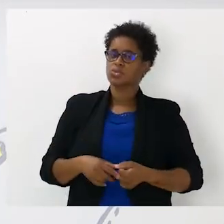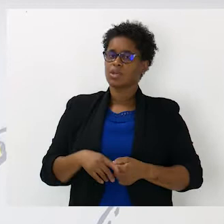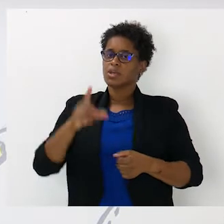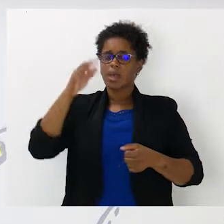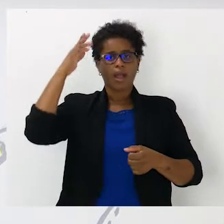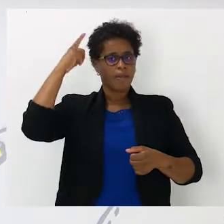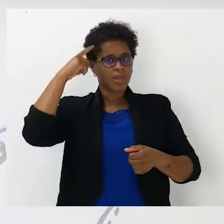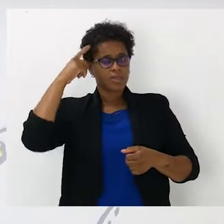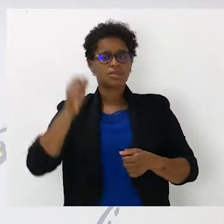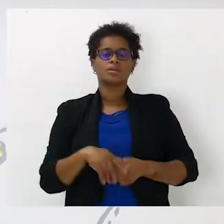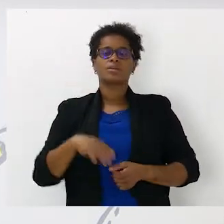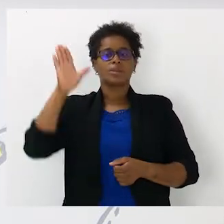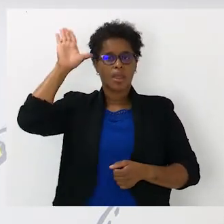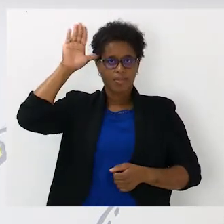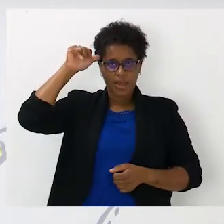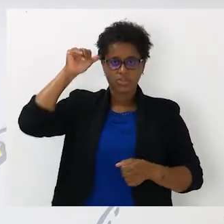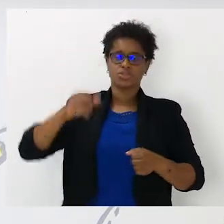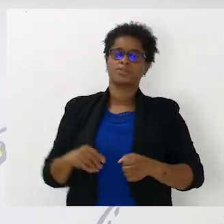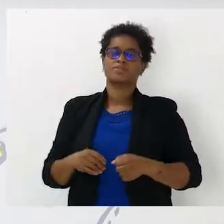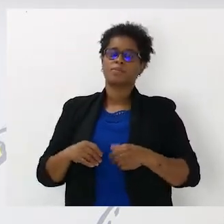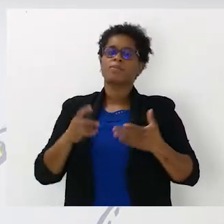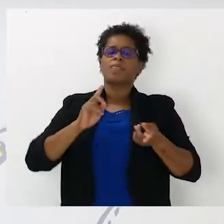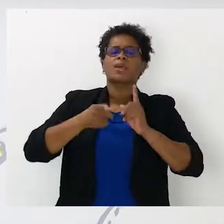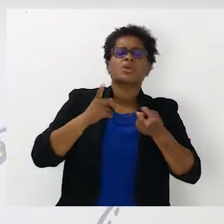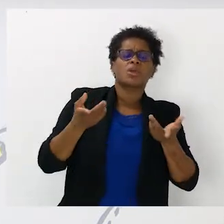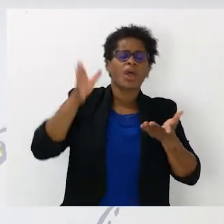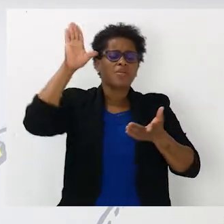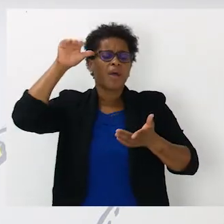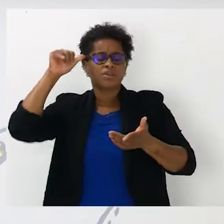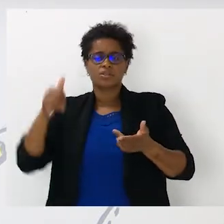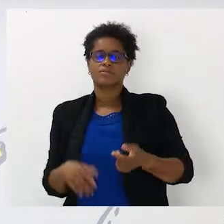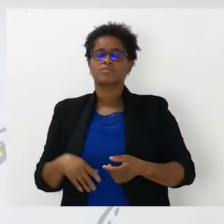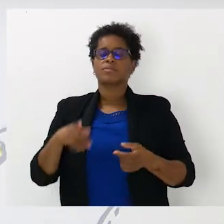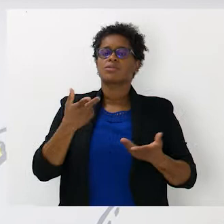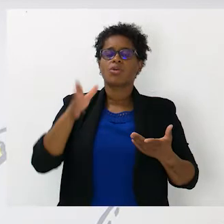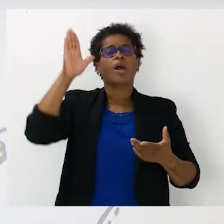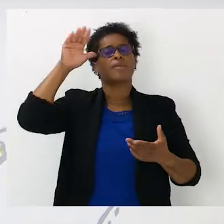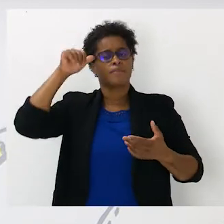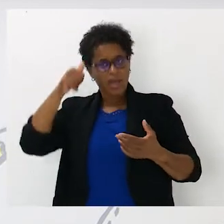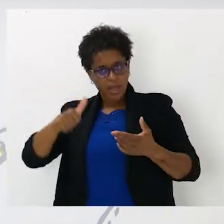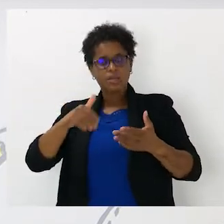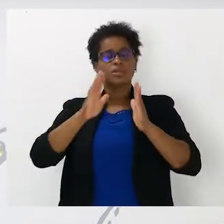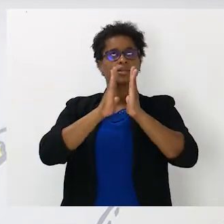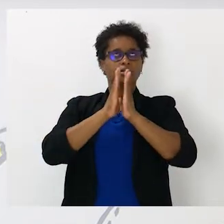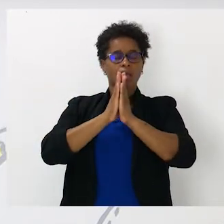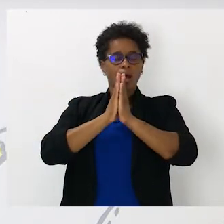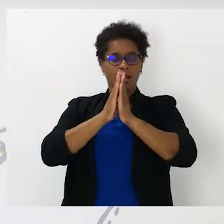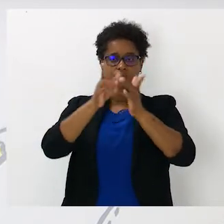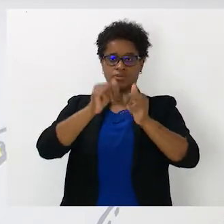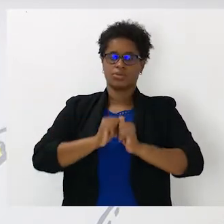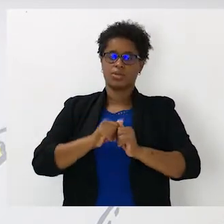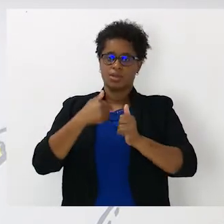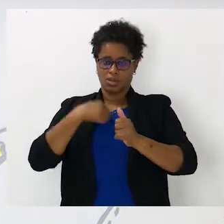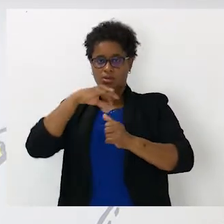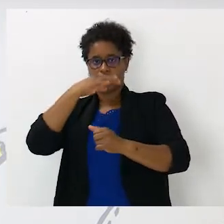a cabeça dos animais. Que tipo de animais? Aqueles animais que são sagrados, que eu